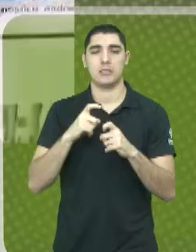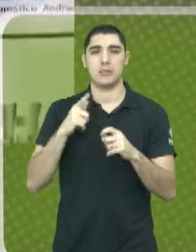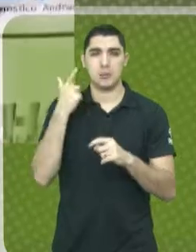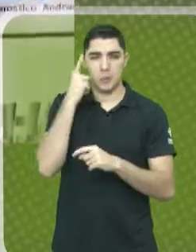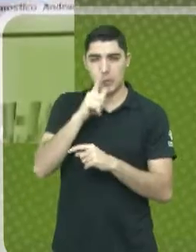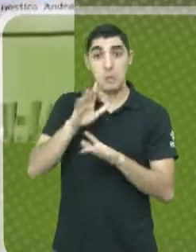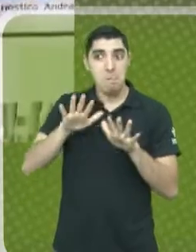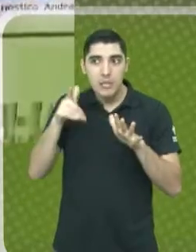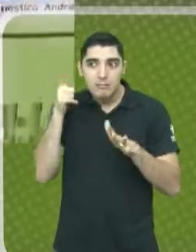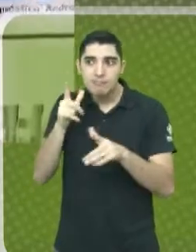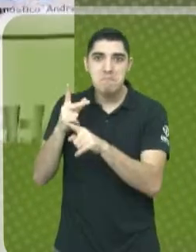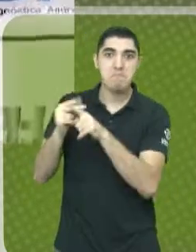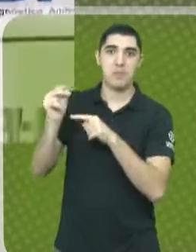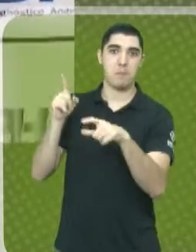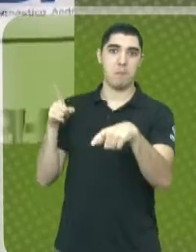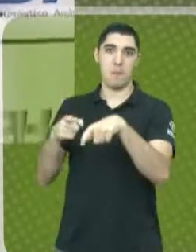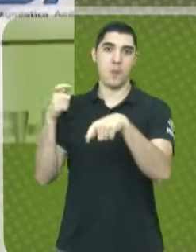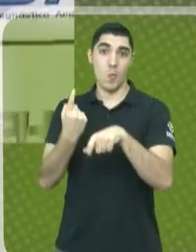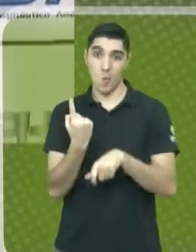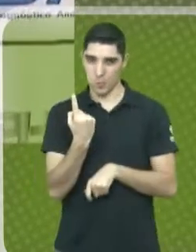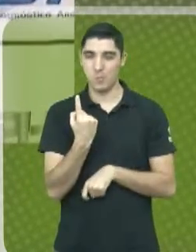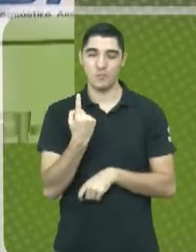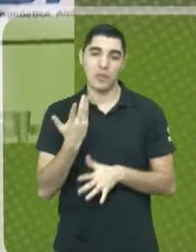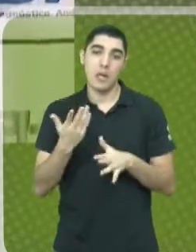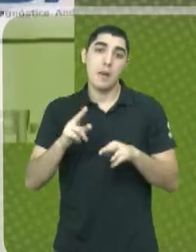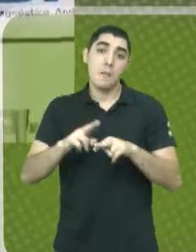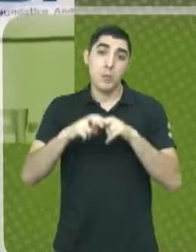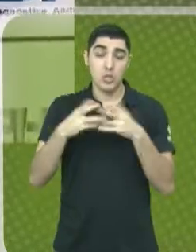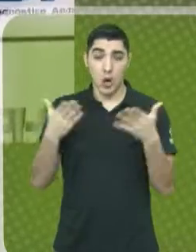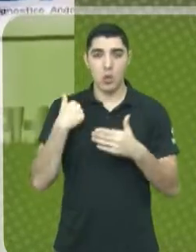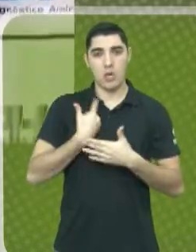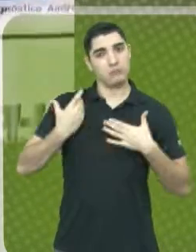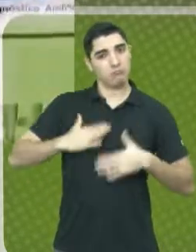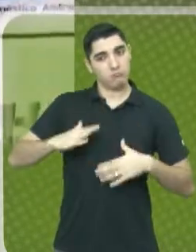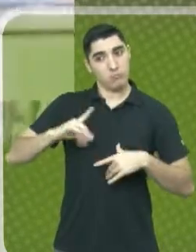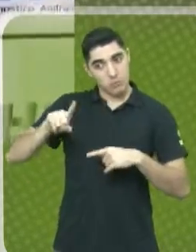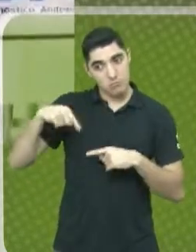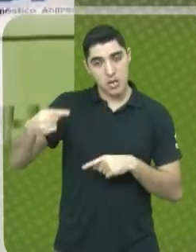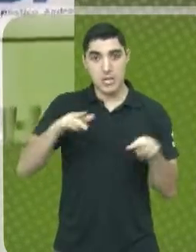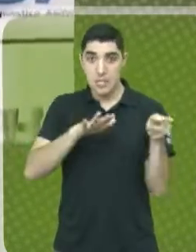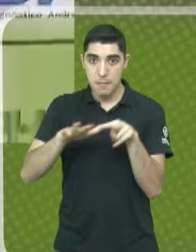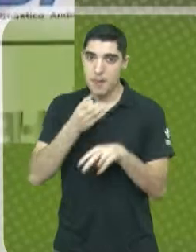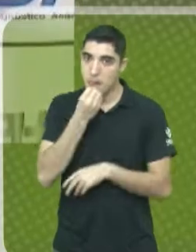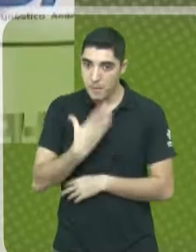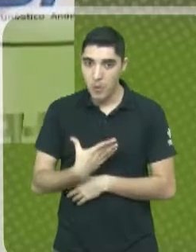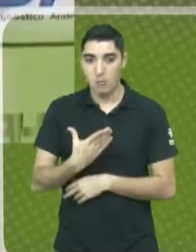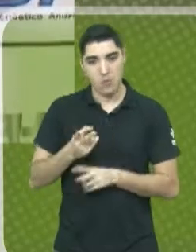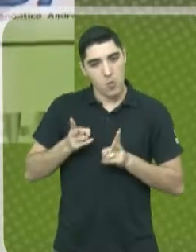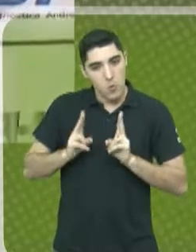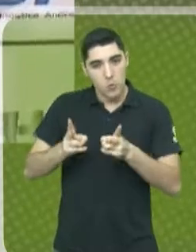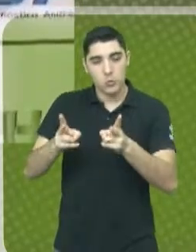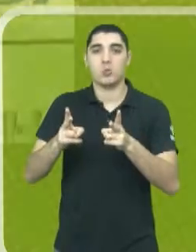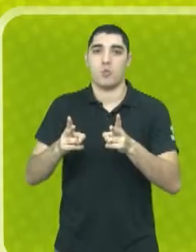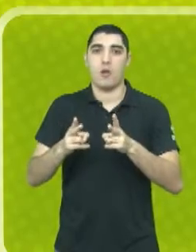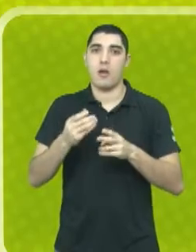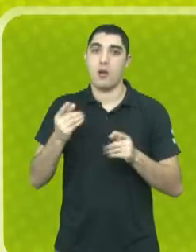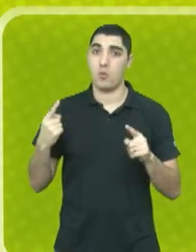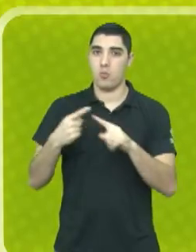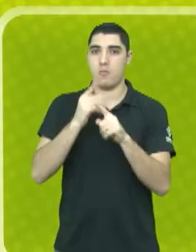detalhes mesmo. Hoje as coisas aconteceram, agora descansar bem para fazer uma bela semana para ir para outra final em Bebedouro.